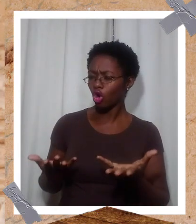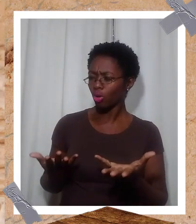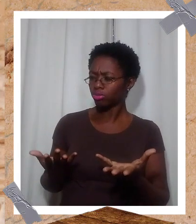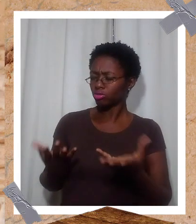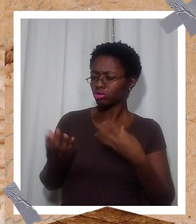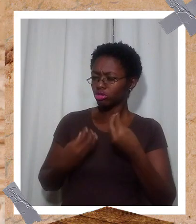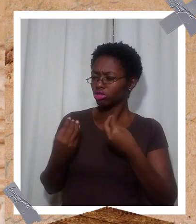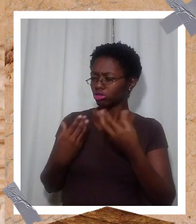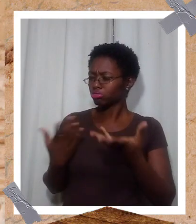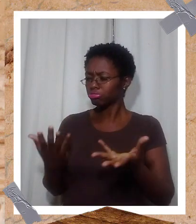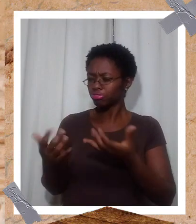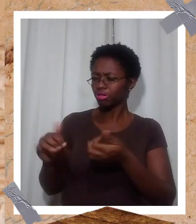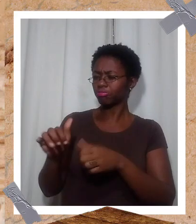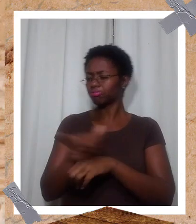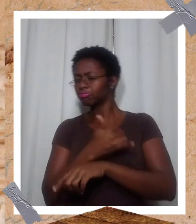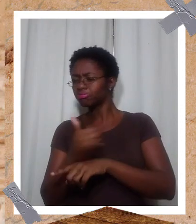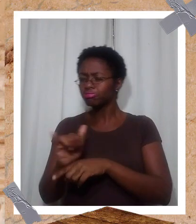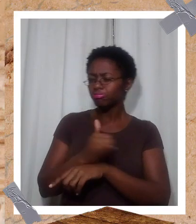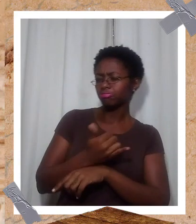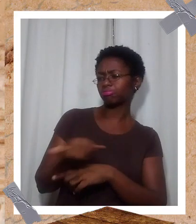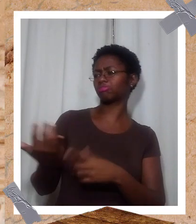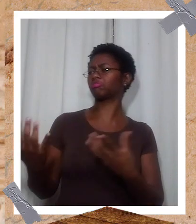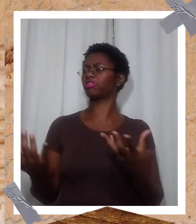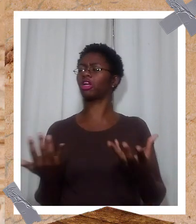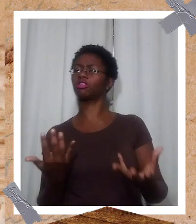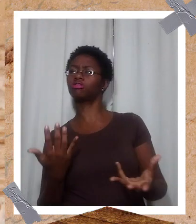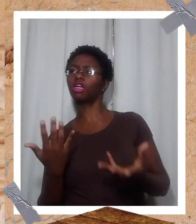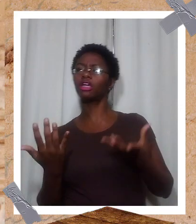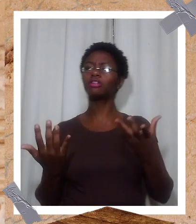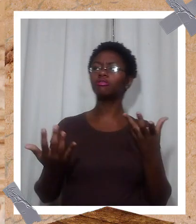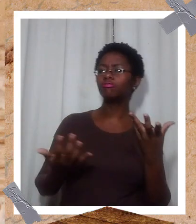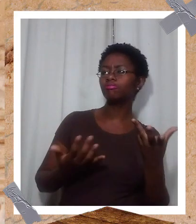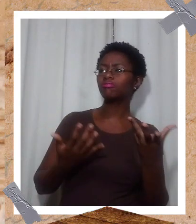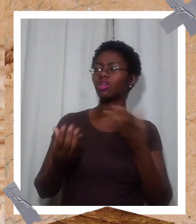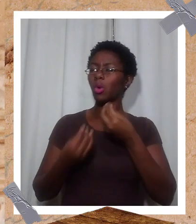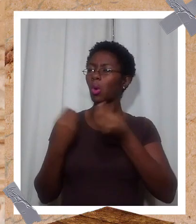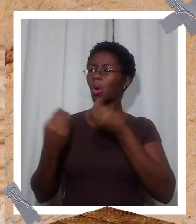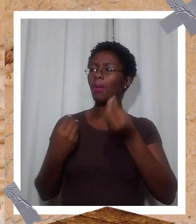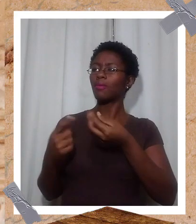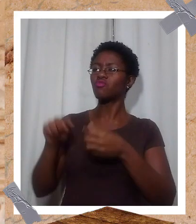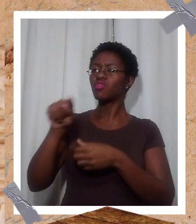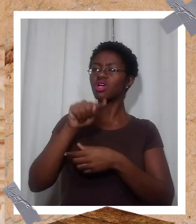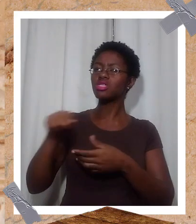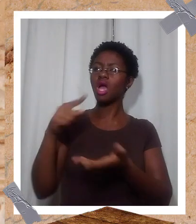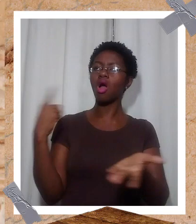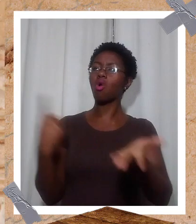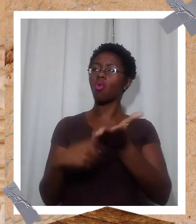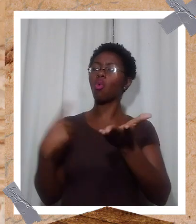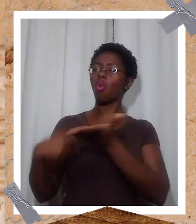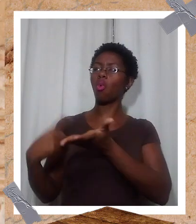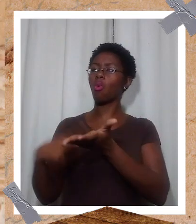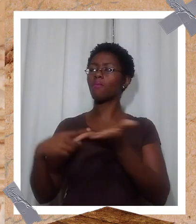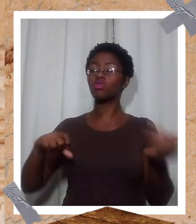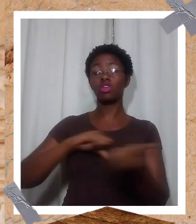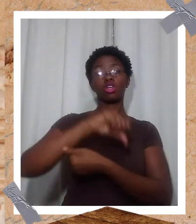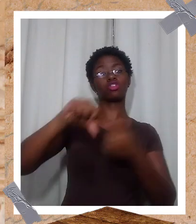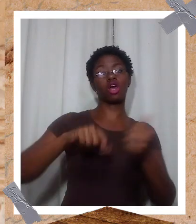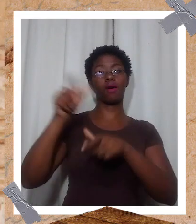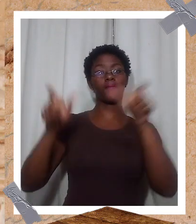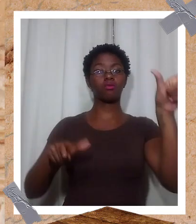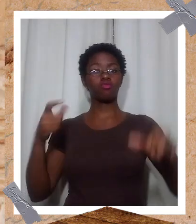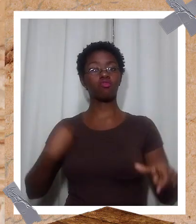é hoje na cena da literatura e que tem um compromisso de ressaltar vidas faveladas